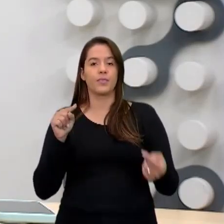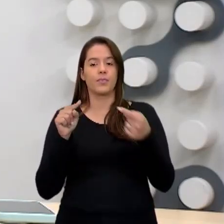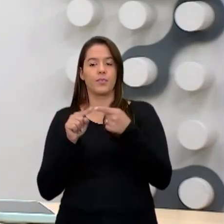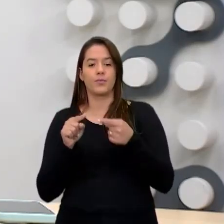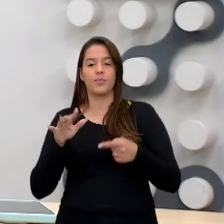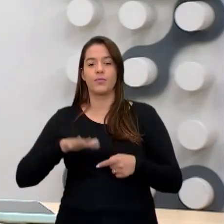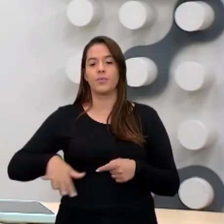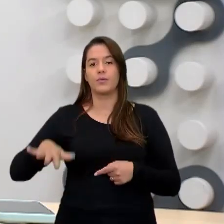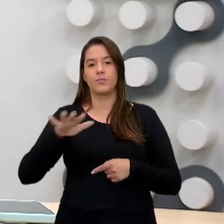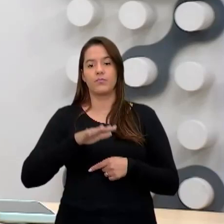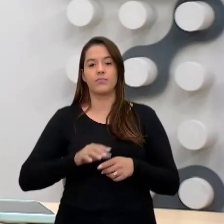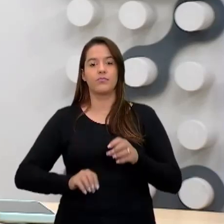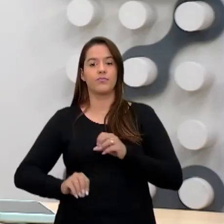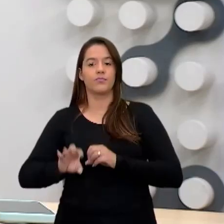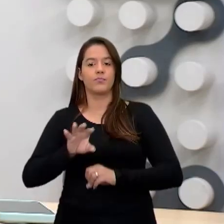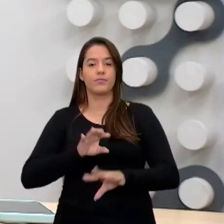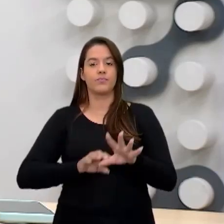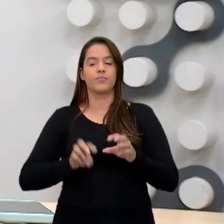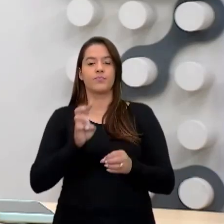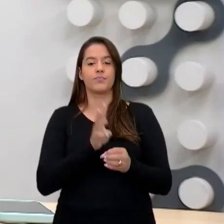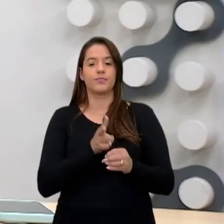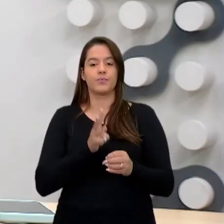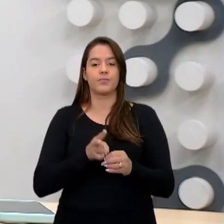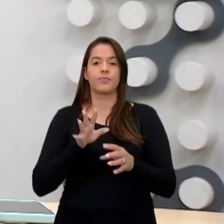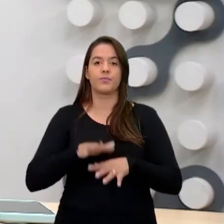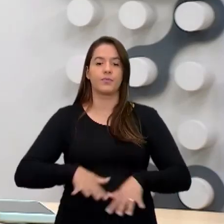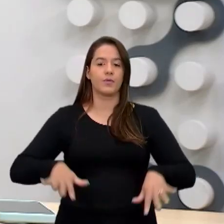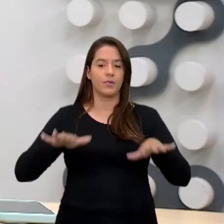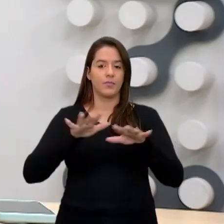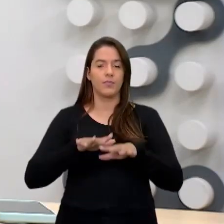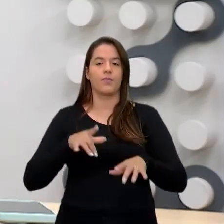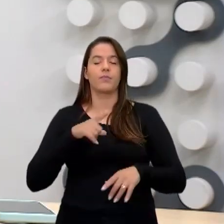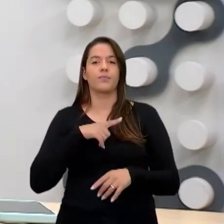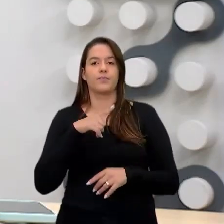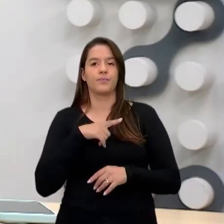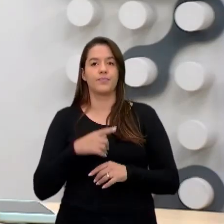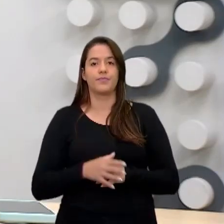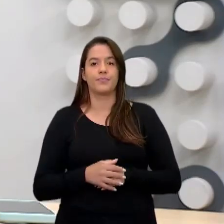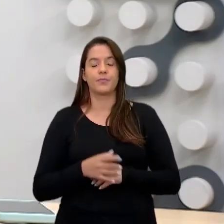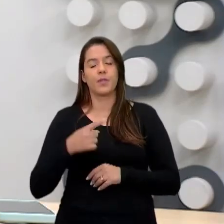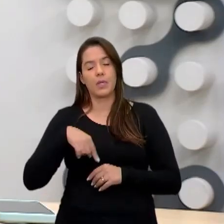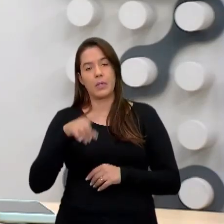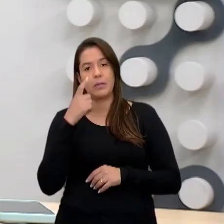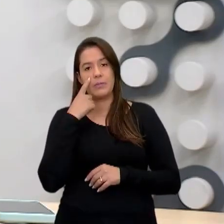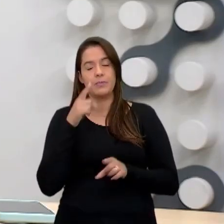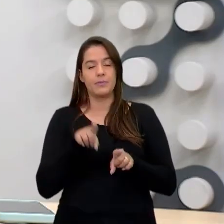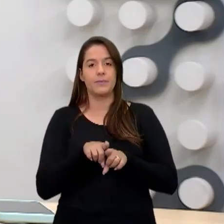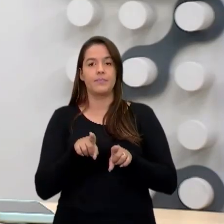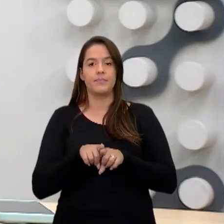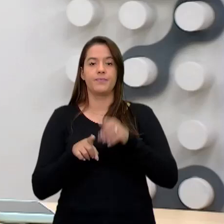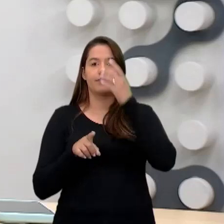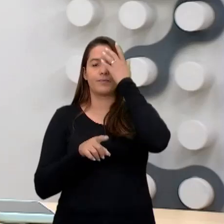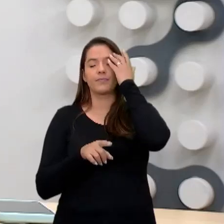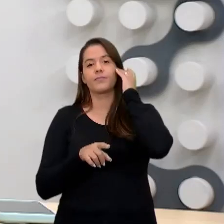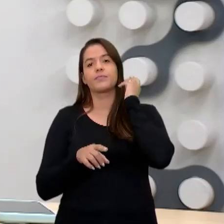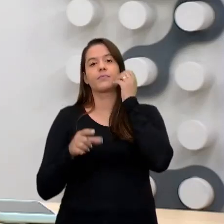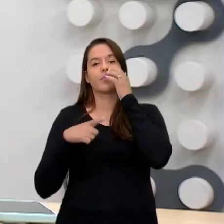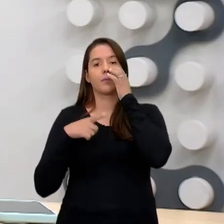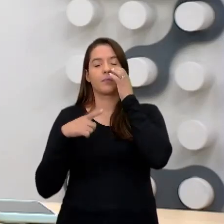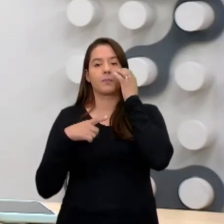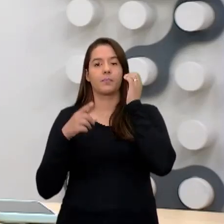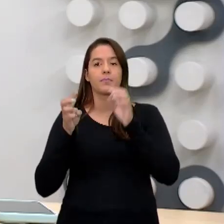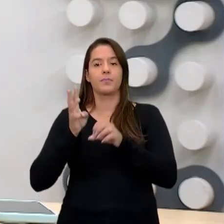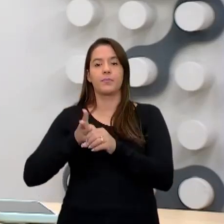relativa influência nos municípios em torno deles, tá? Inclusive a gente viu que tem municípios aí, o caso de São José dos